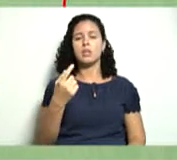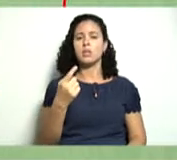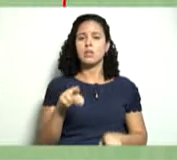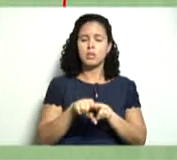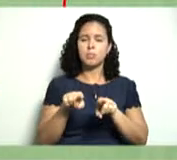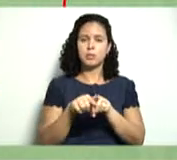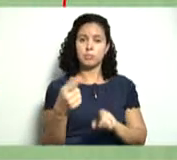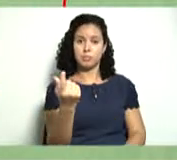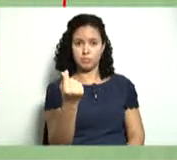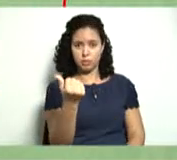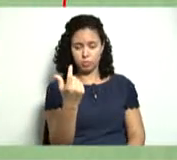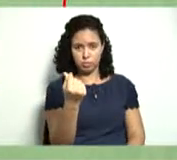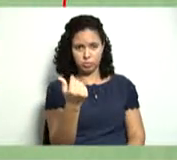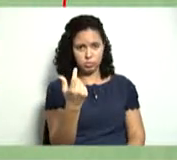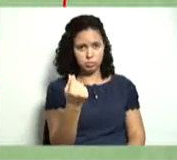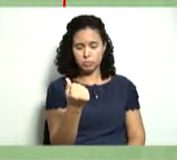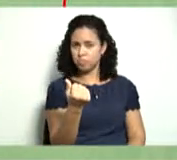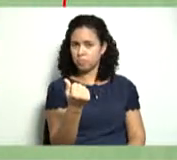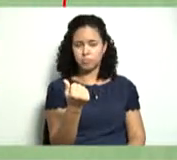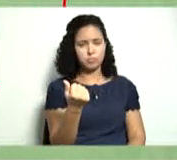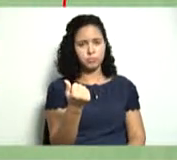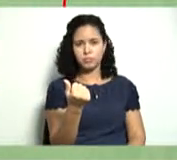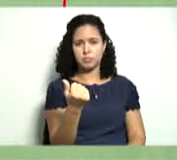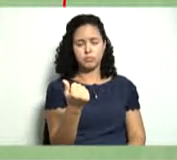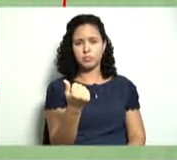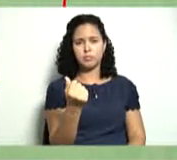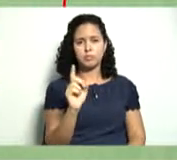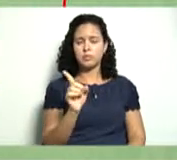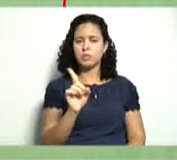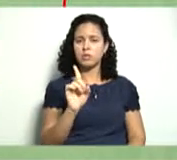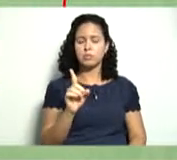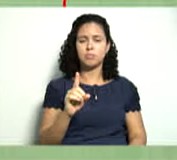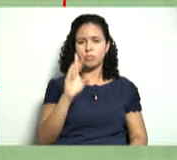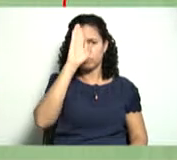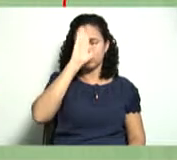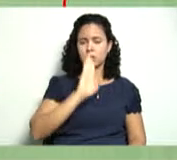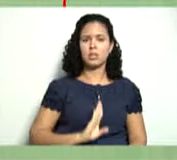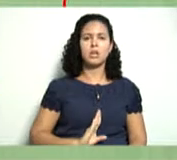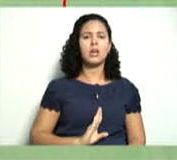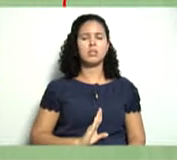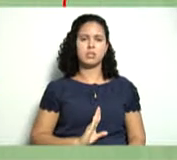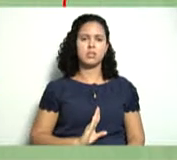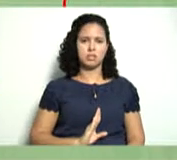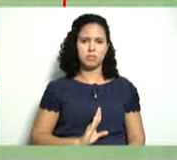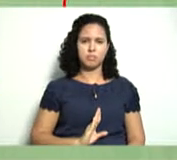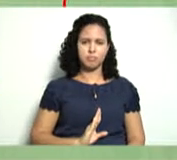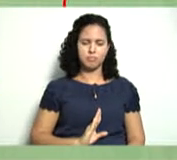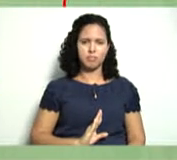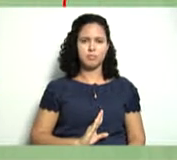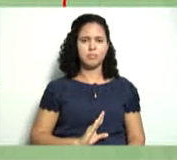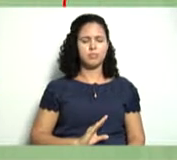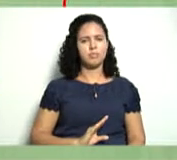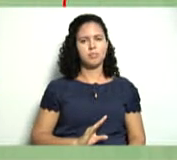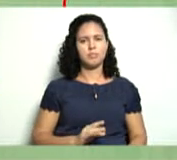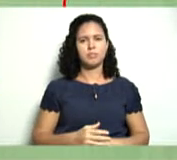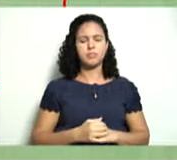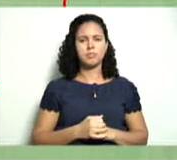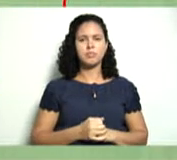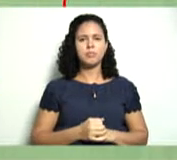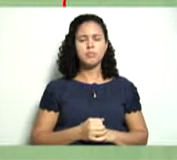né você não tem um valor a ser atribuído a ele para poder utilizar ele é um software livre